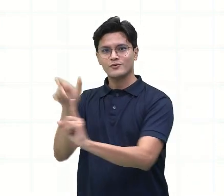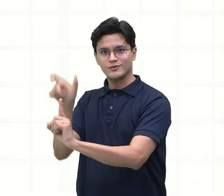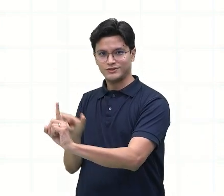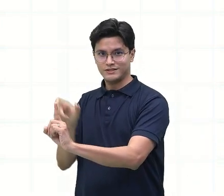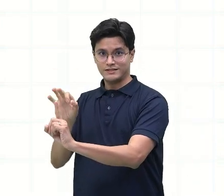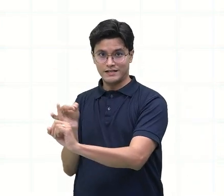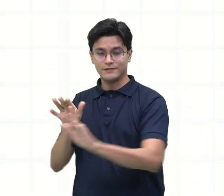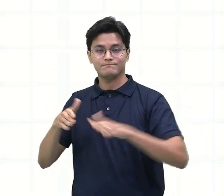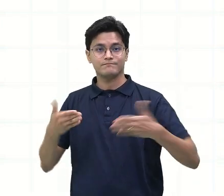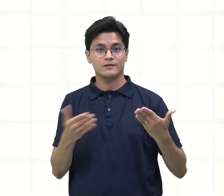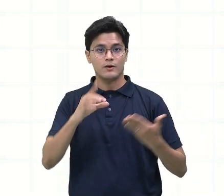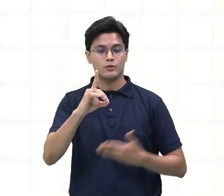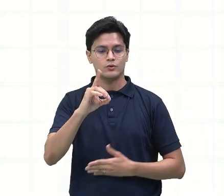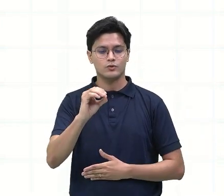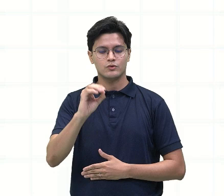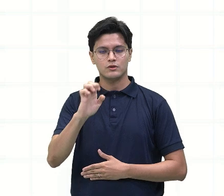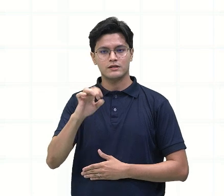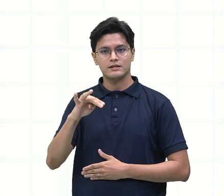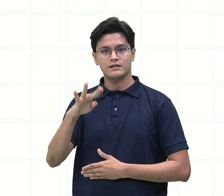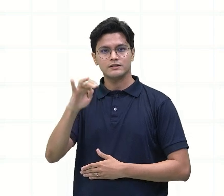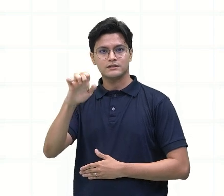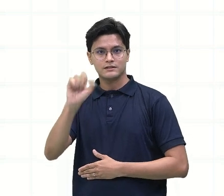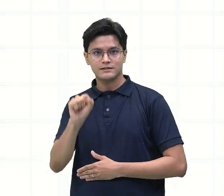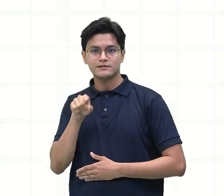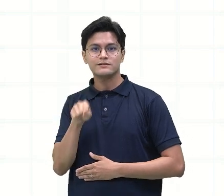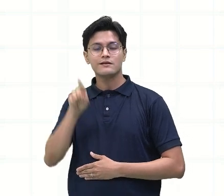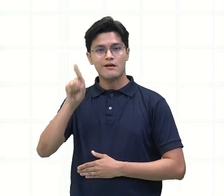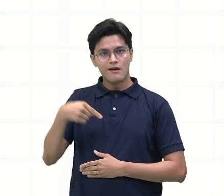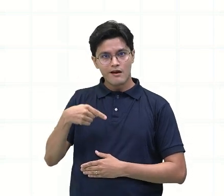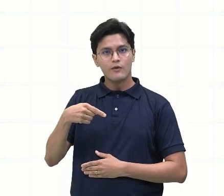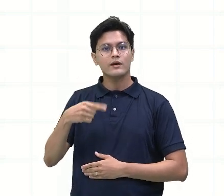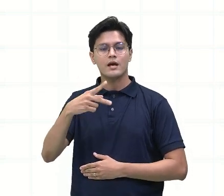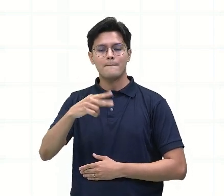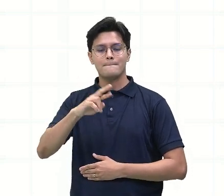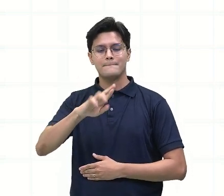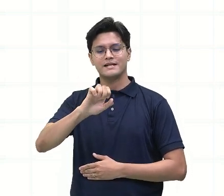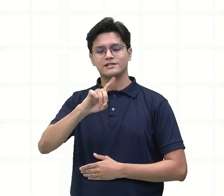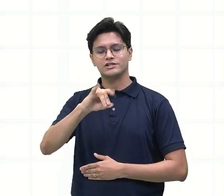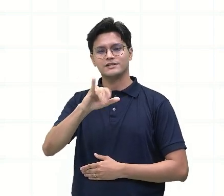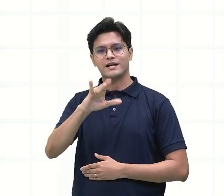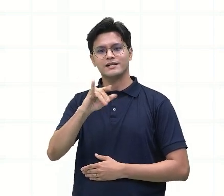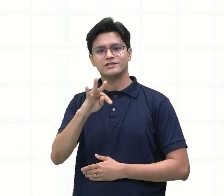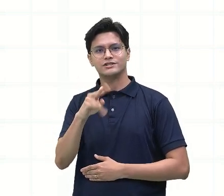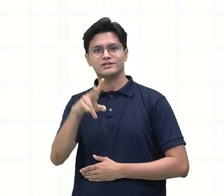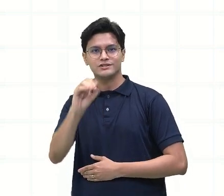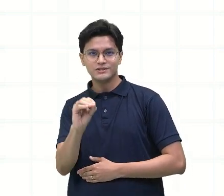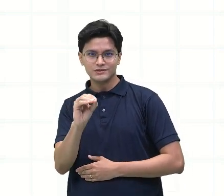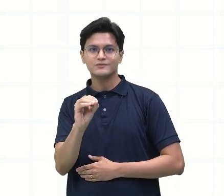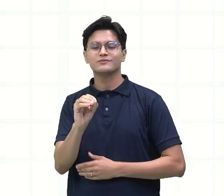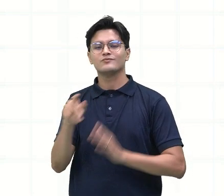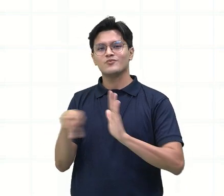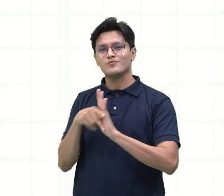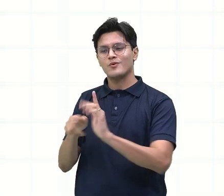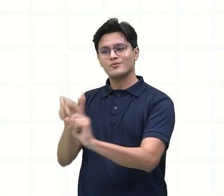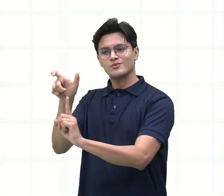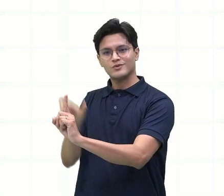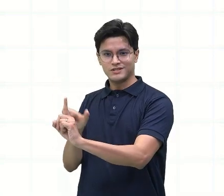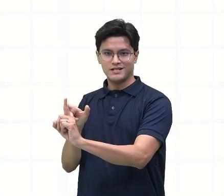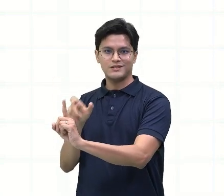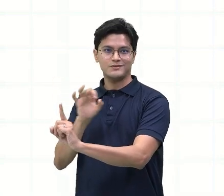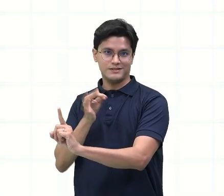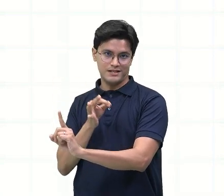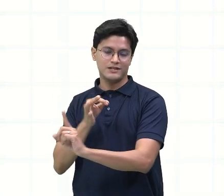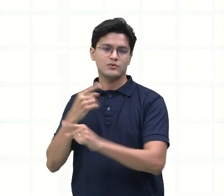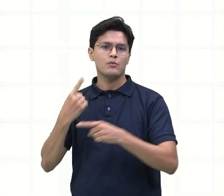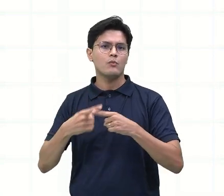o predicativo do sujeito, porque ele está fazendo uma declaração, apesar dele estar aqui no predicado, mas ele